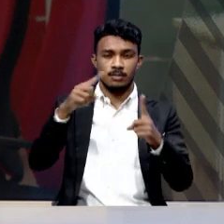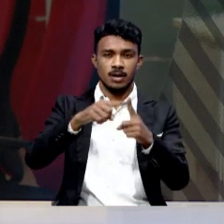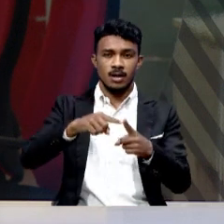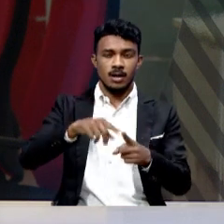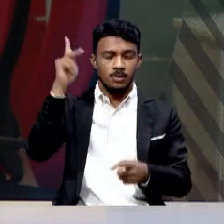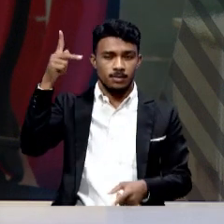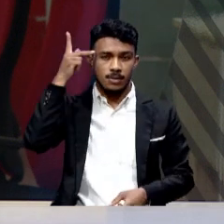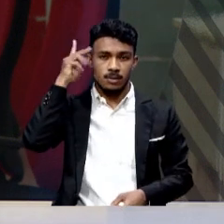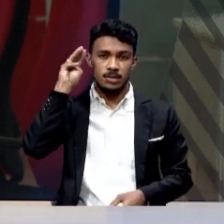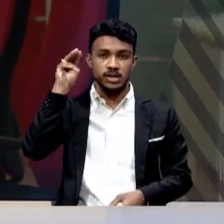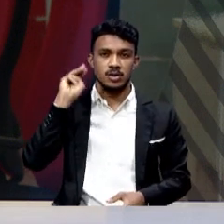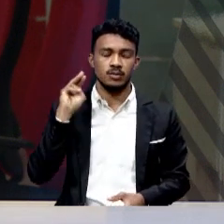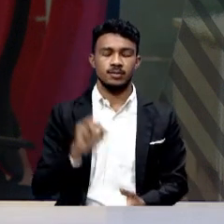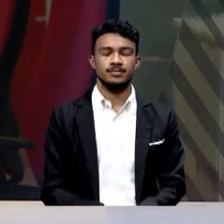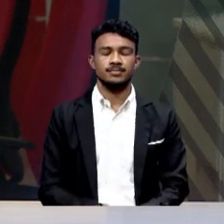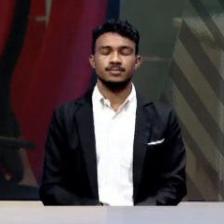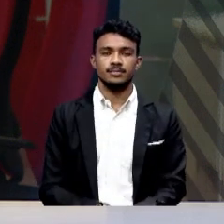Primeiro-Ministro.